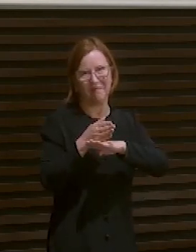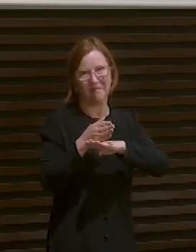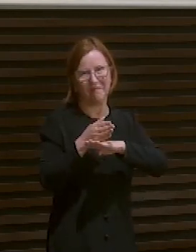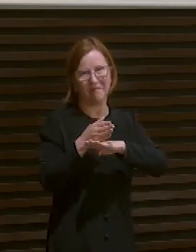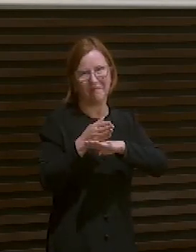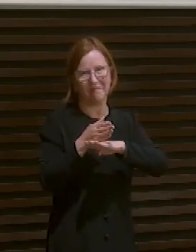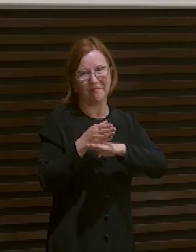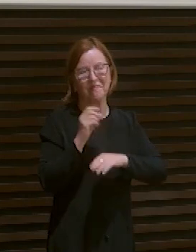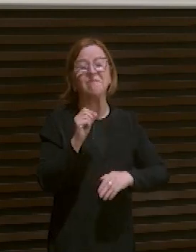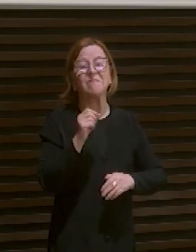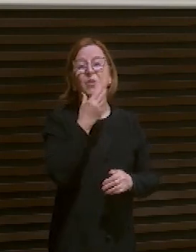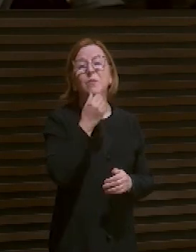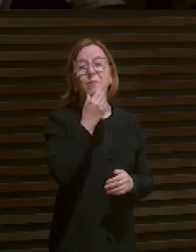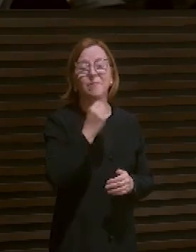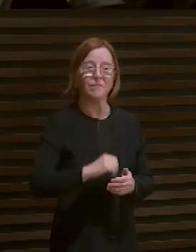Que é o homem?